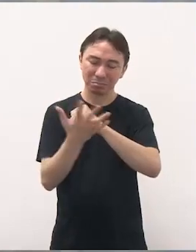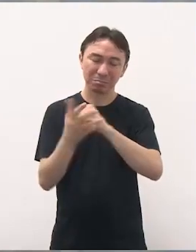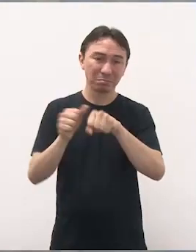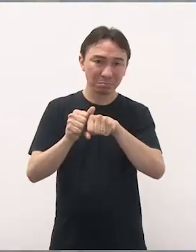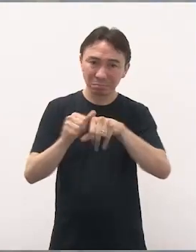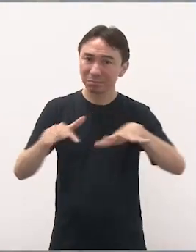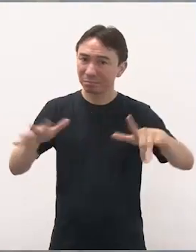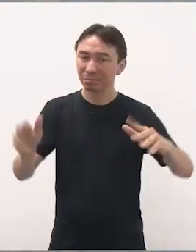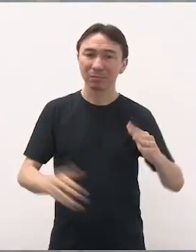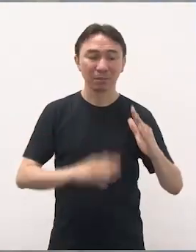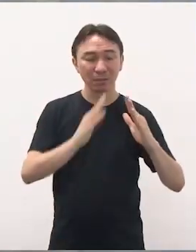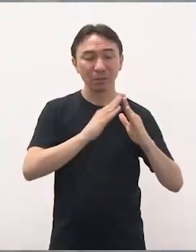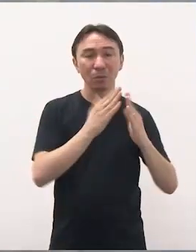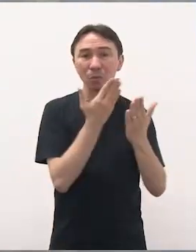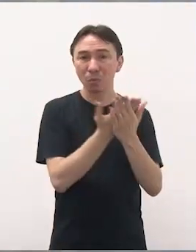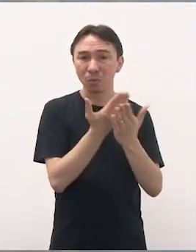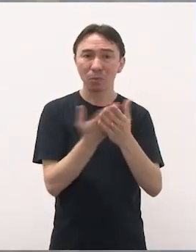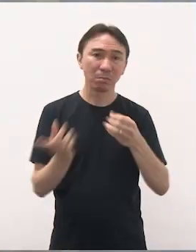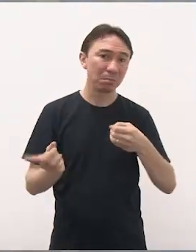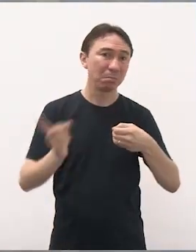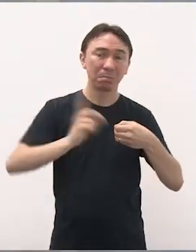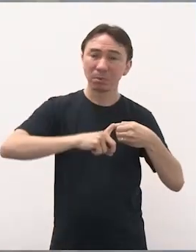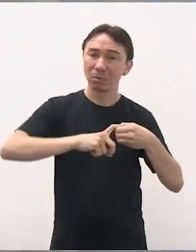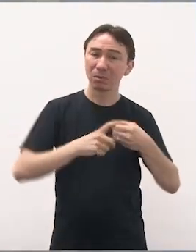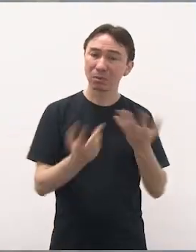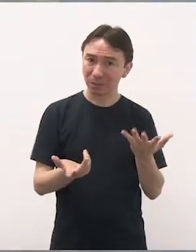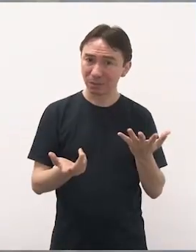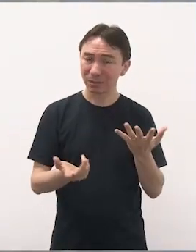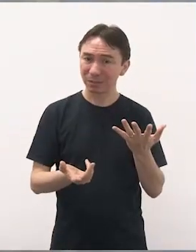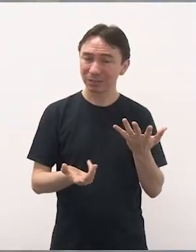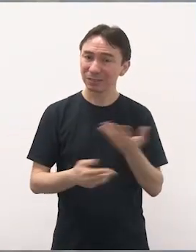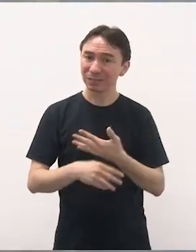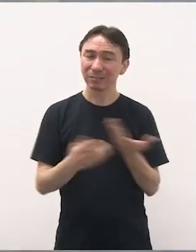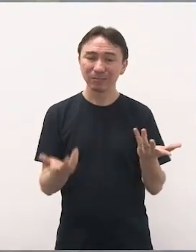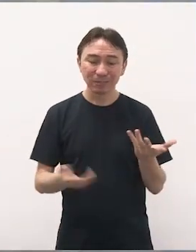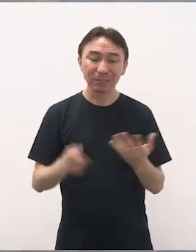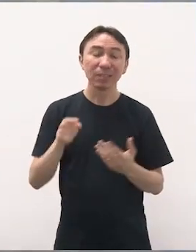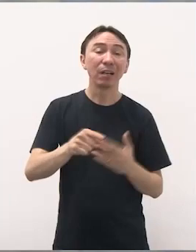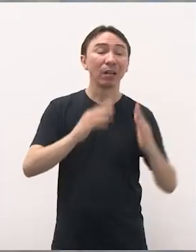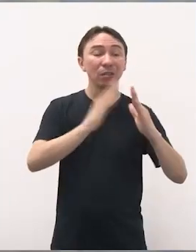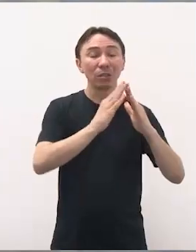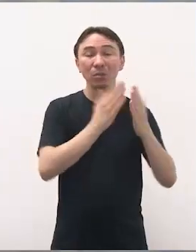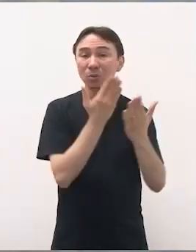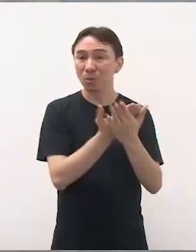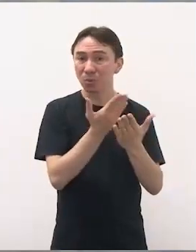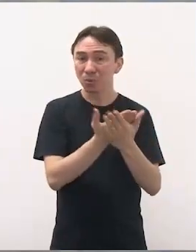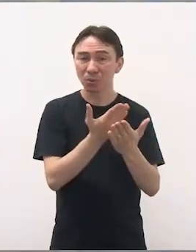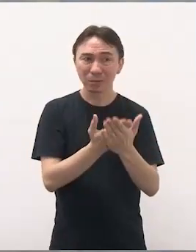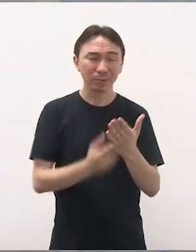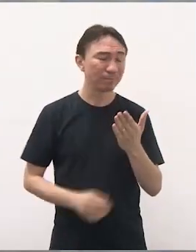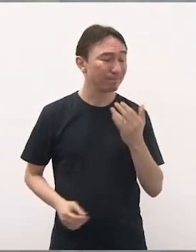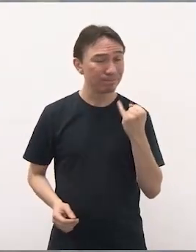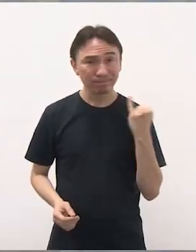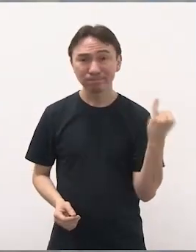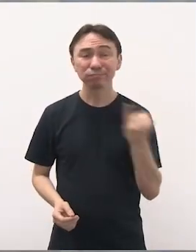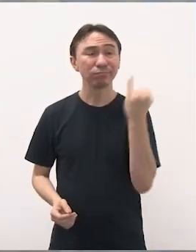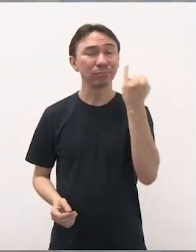presenciais, fortalecer aquilo que a escola tem de mais valioso, que é